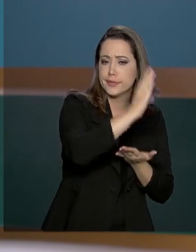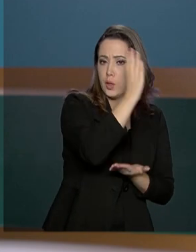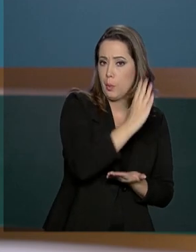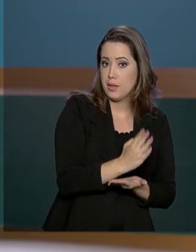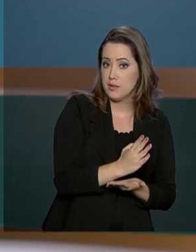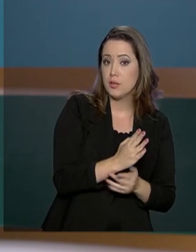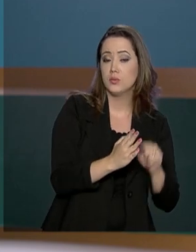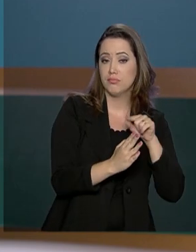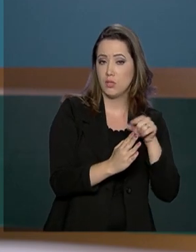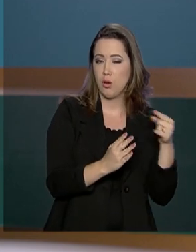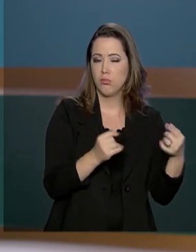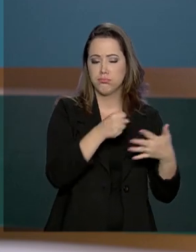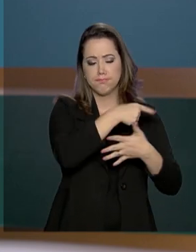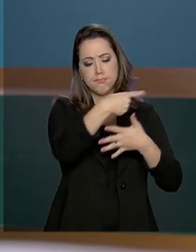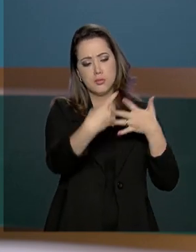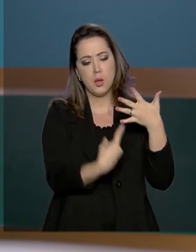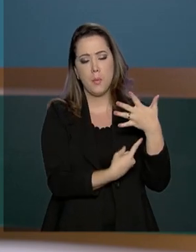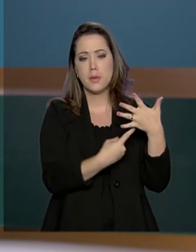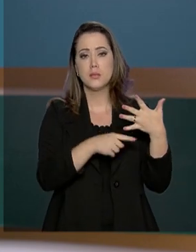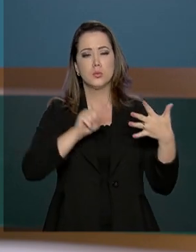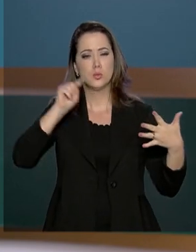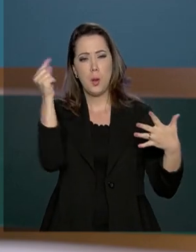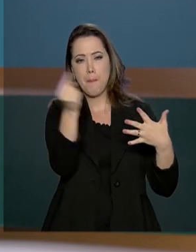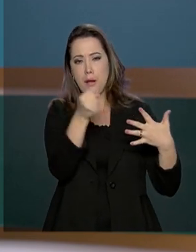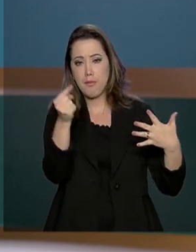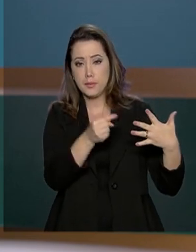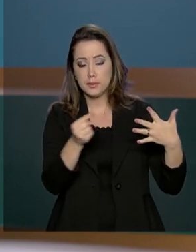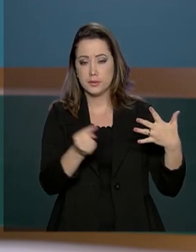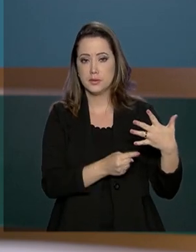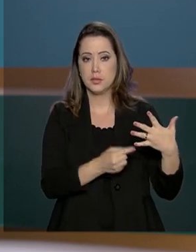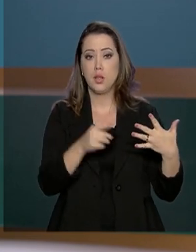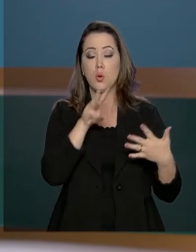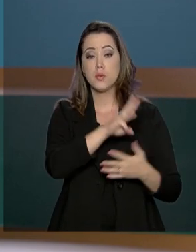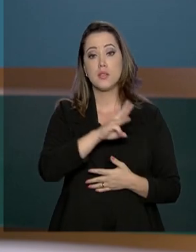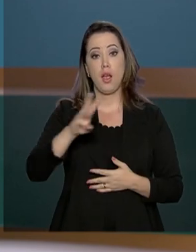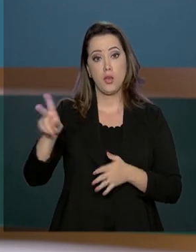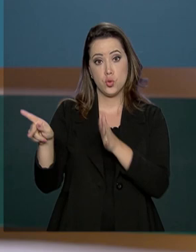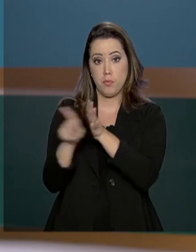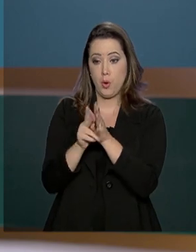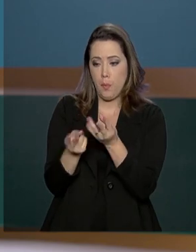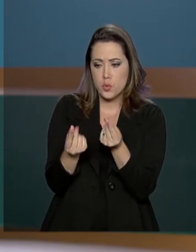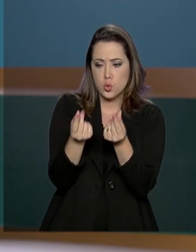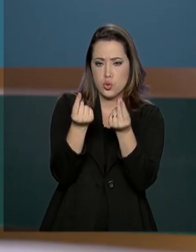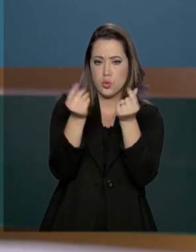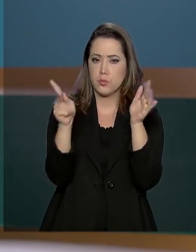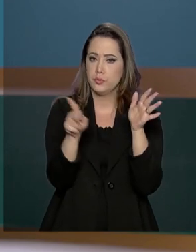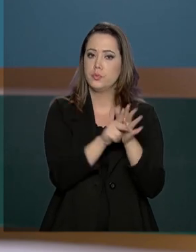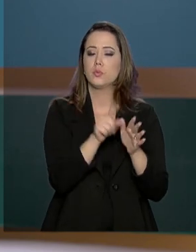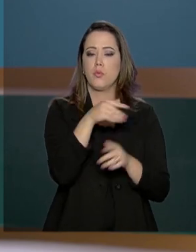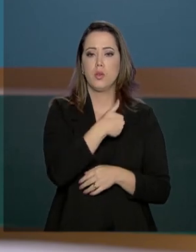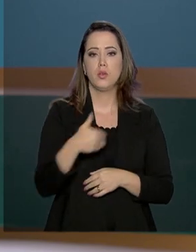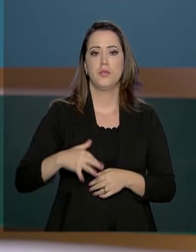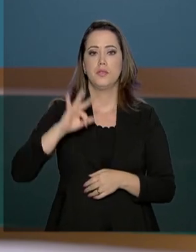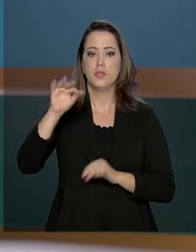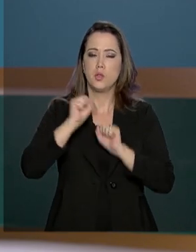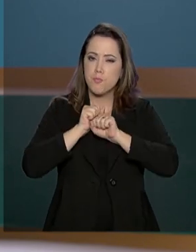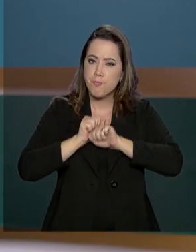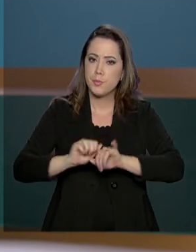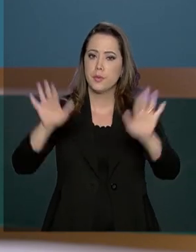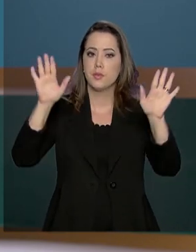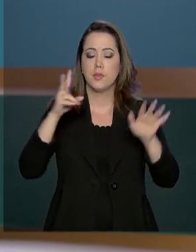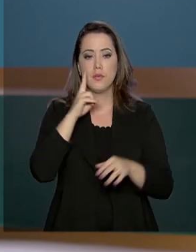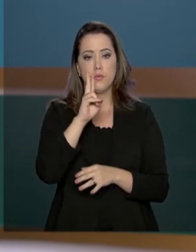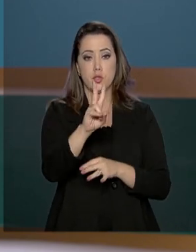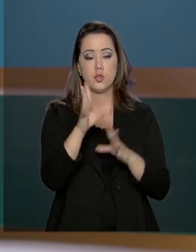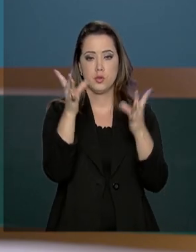país são esses os principais objetivos do portal do hamburgo smed investimentos diretos que o governo federal acaba de lançar